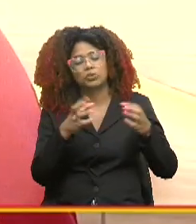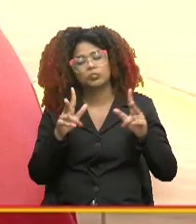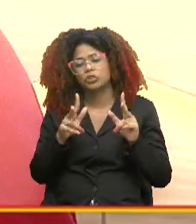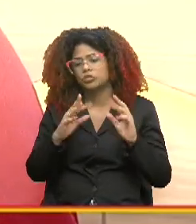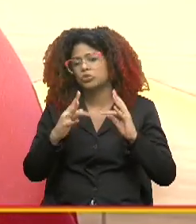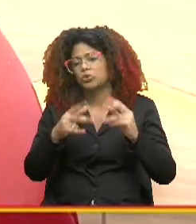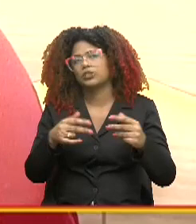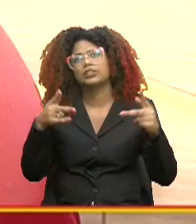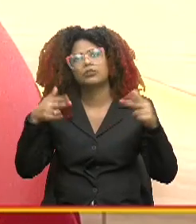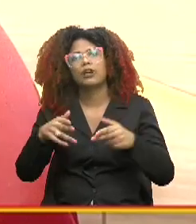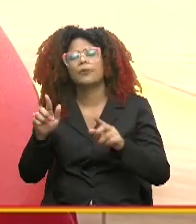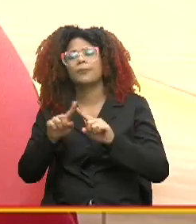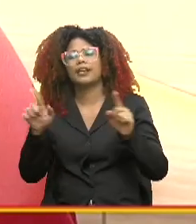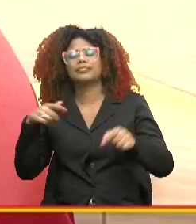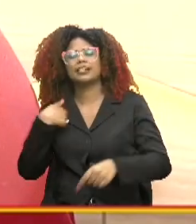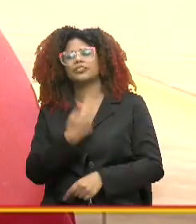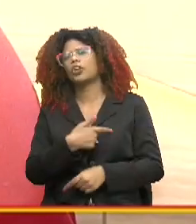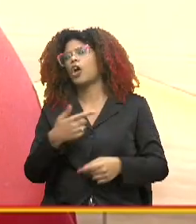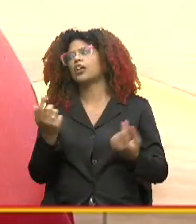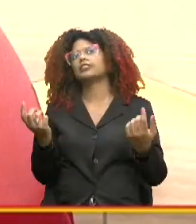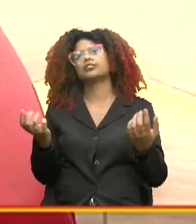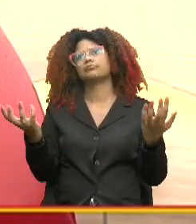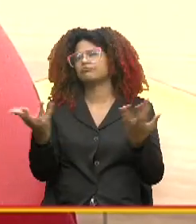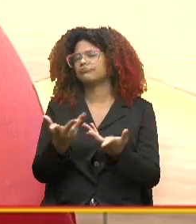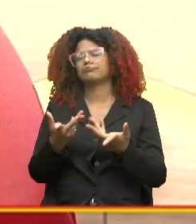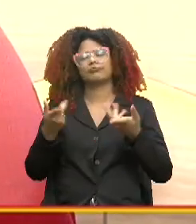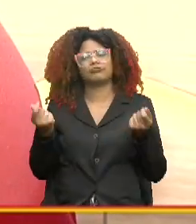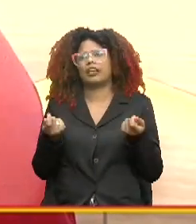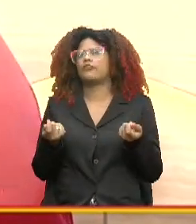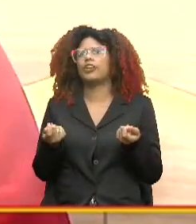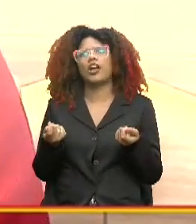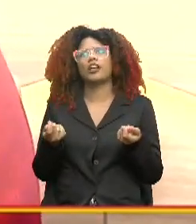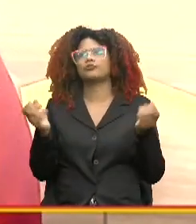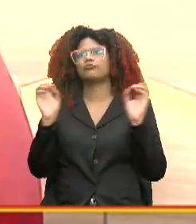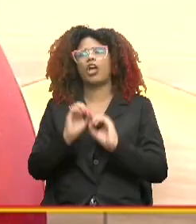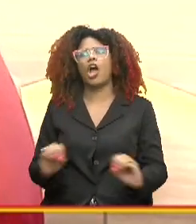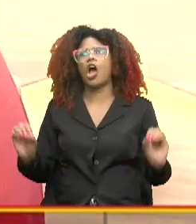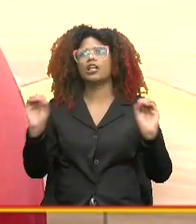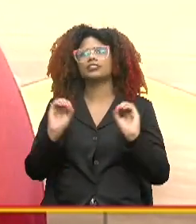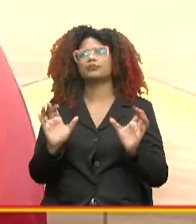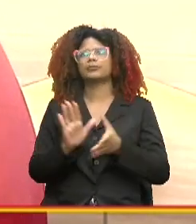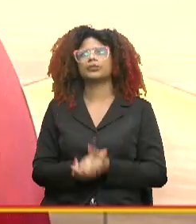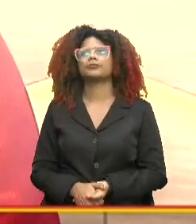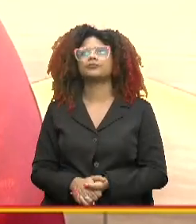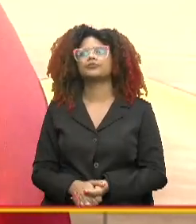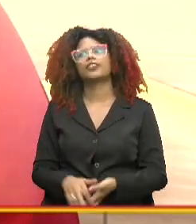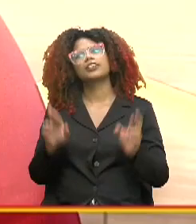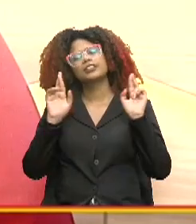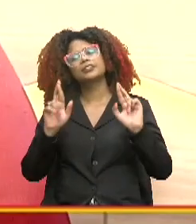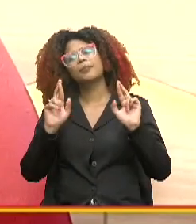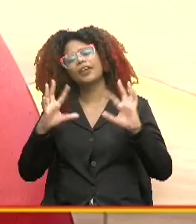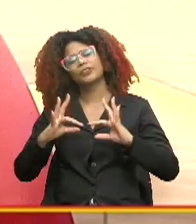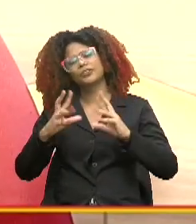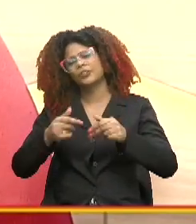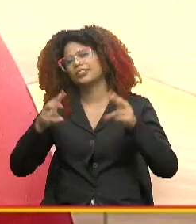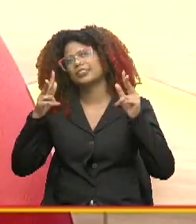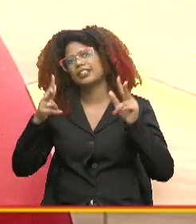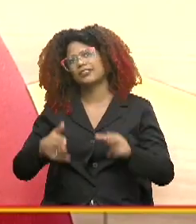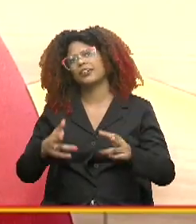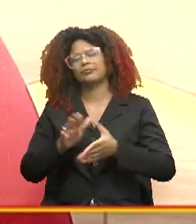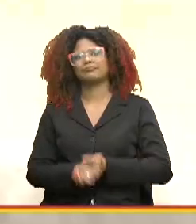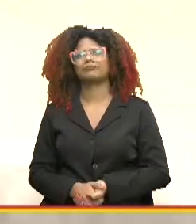equipes assim mas a nossa foi assim incrível mesmo tomara que sejam todas né Espero que